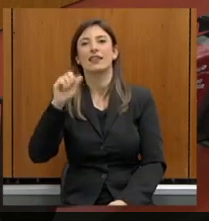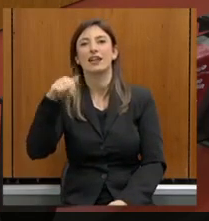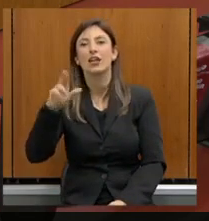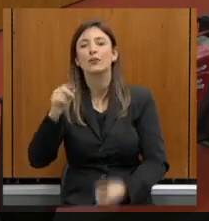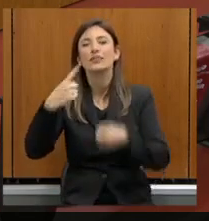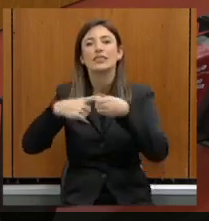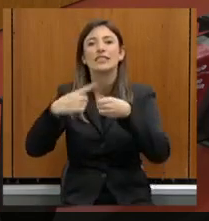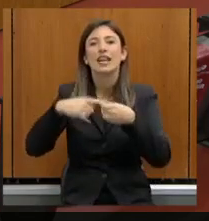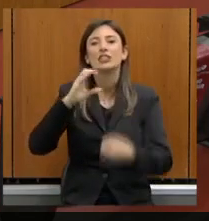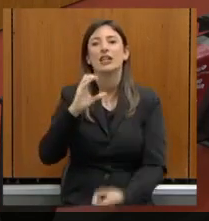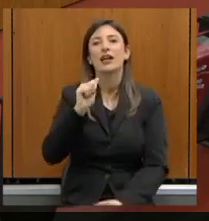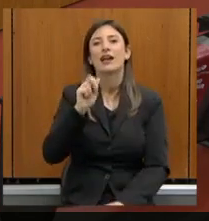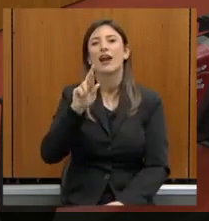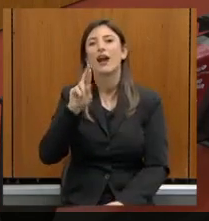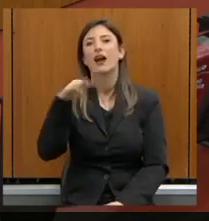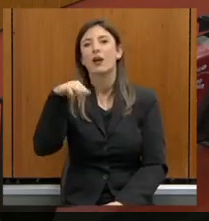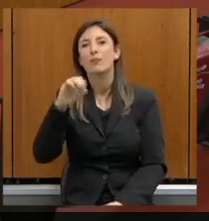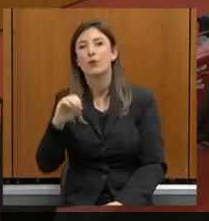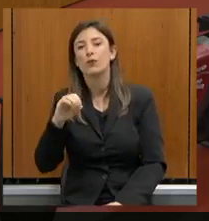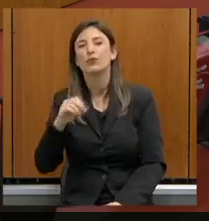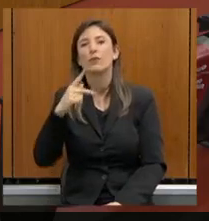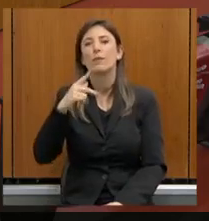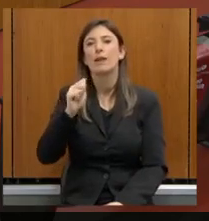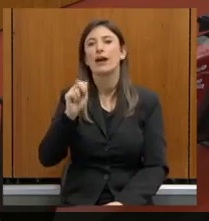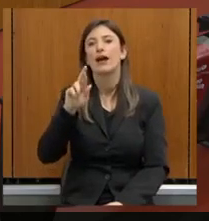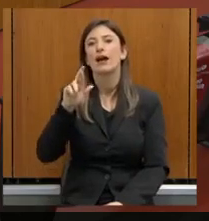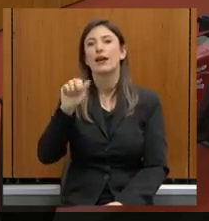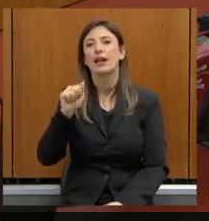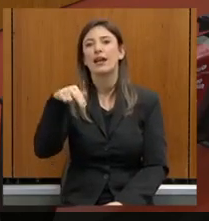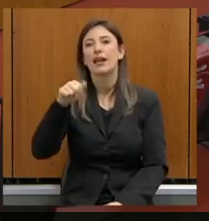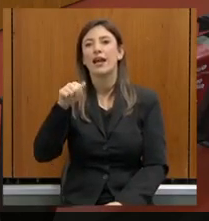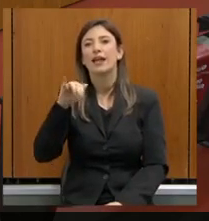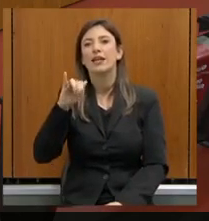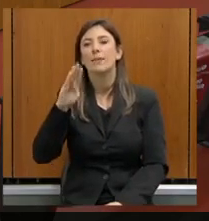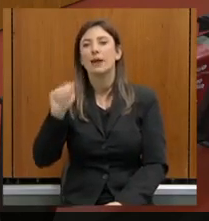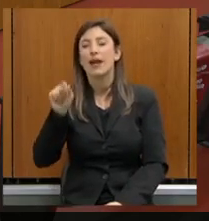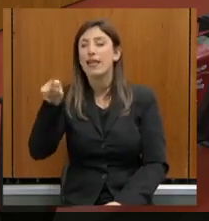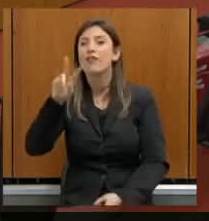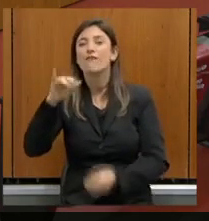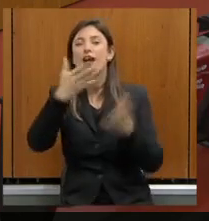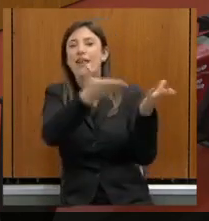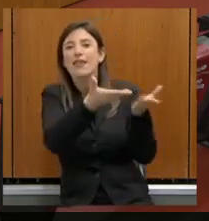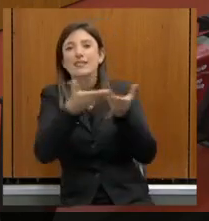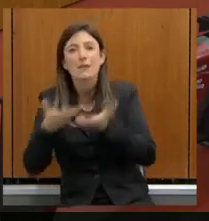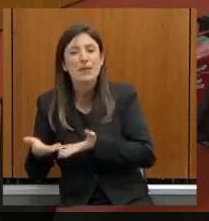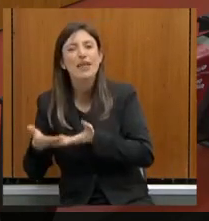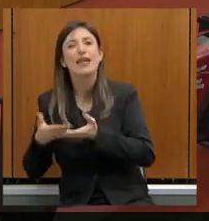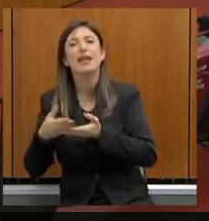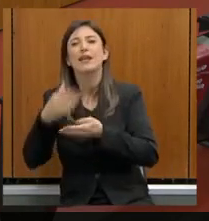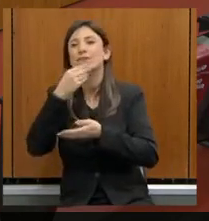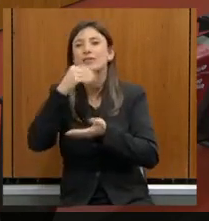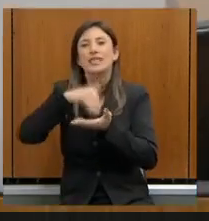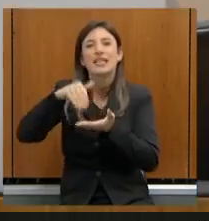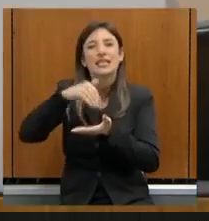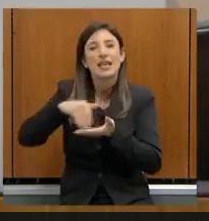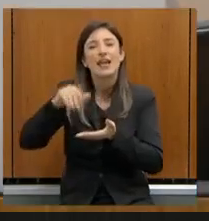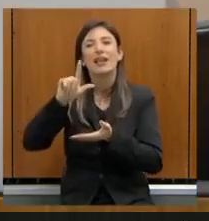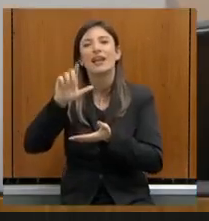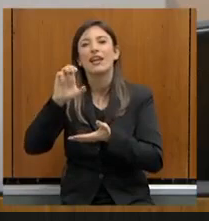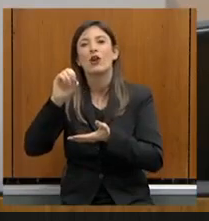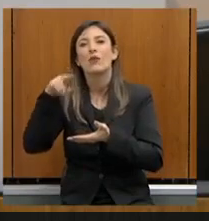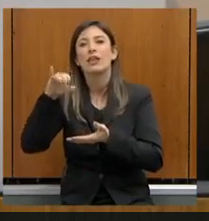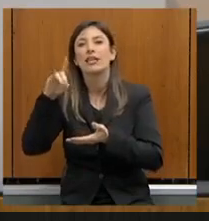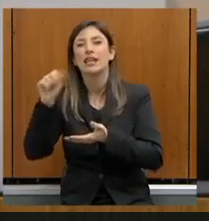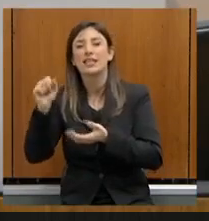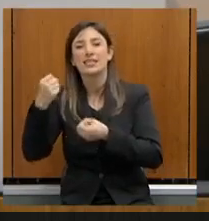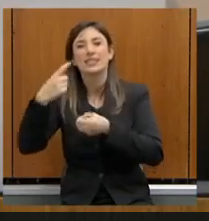que irá receber o secretário Leônidas no próximo dia 6, em Patos de Minas, onde estará